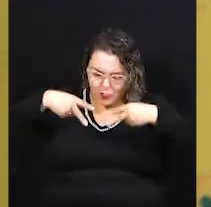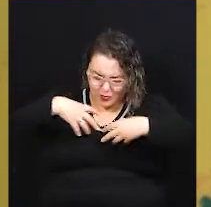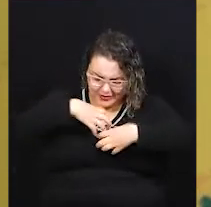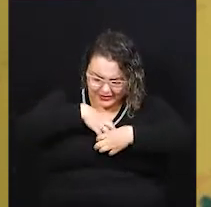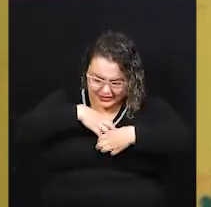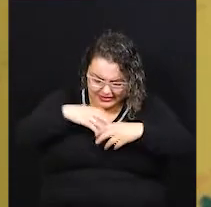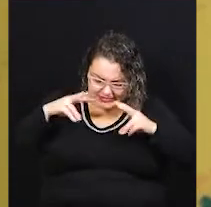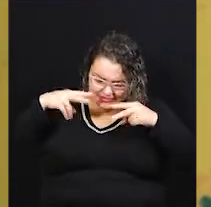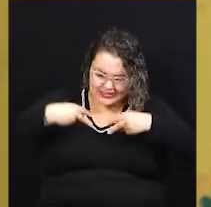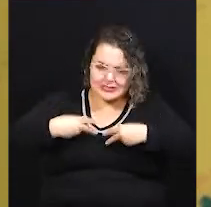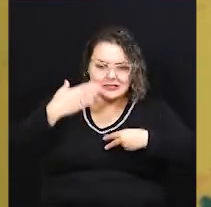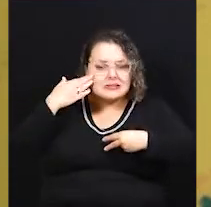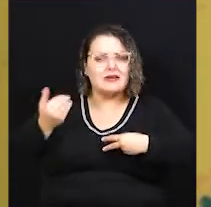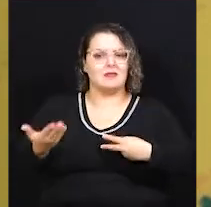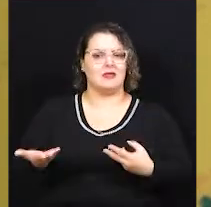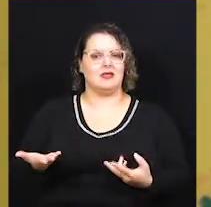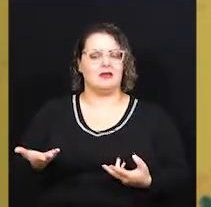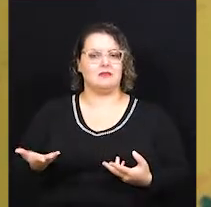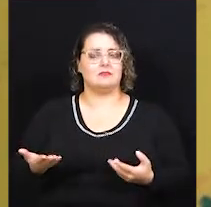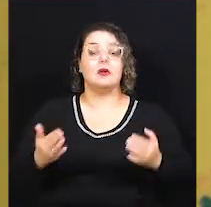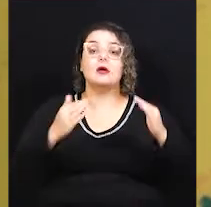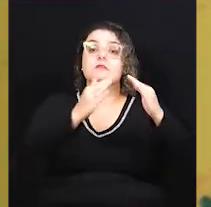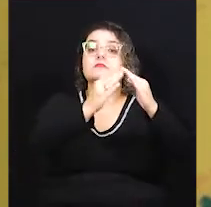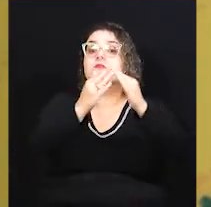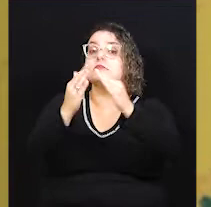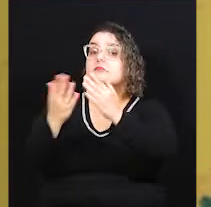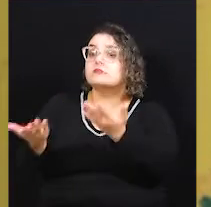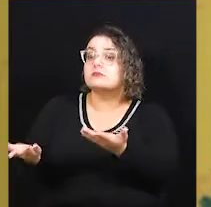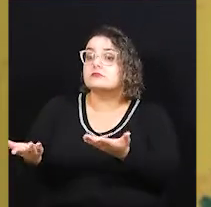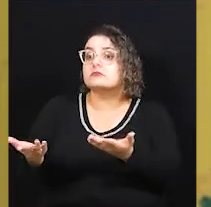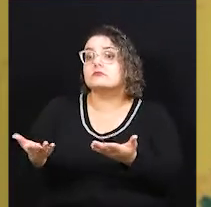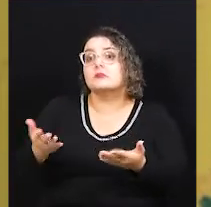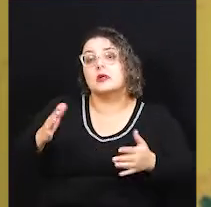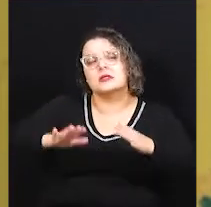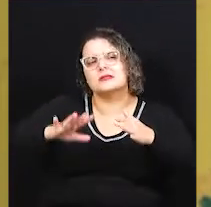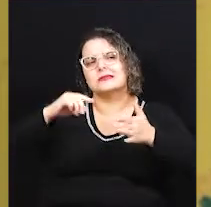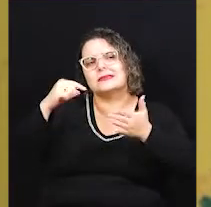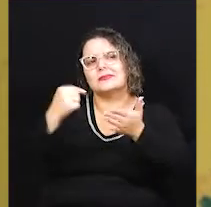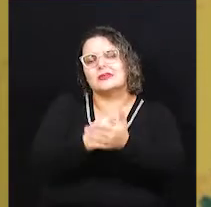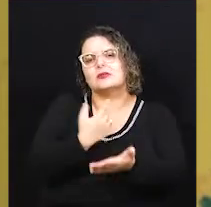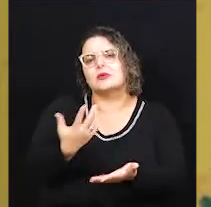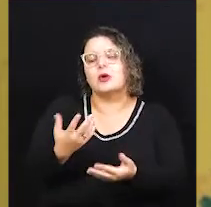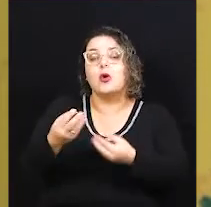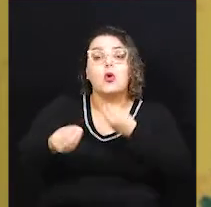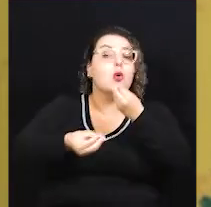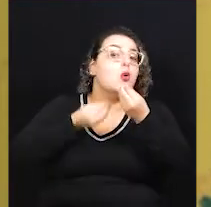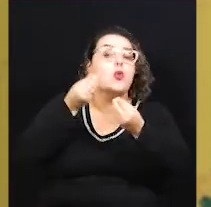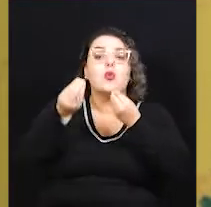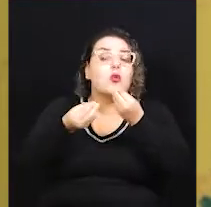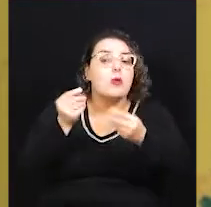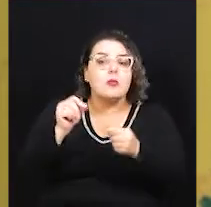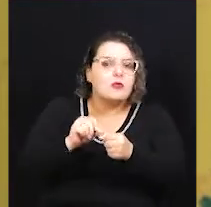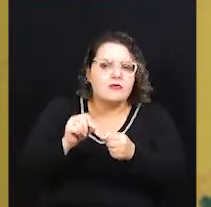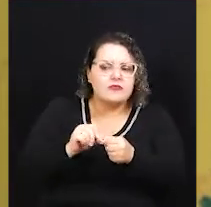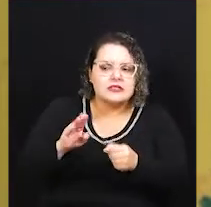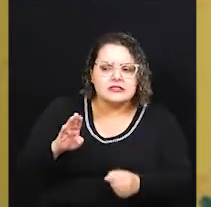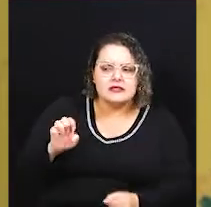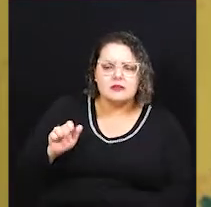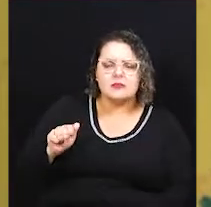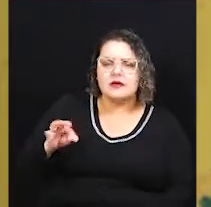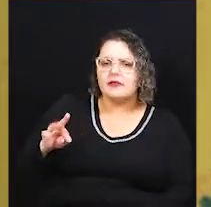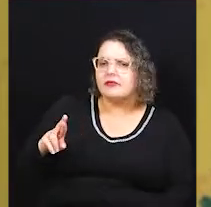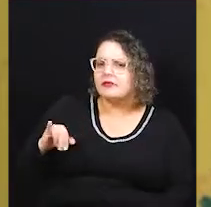sentimentos. Aí o pessoal em casa provavelmente está perguntando, Como fazer isso, Beatriz?